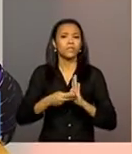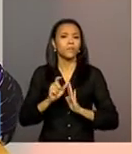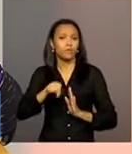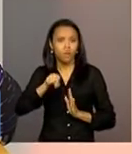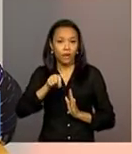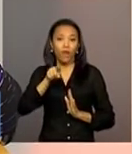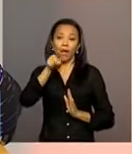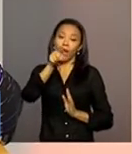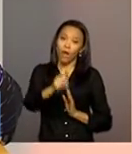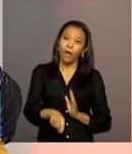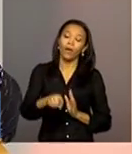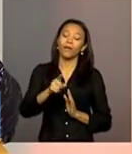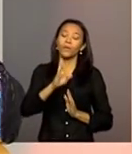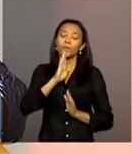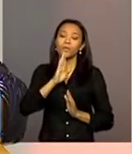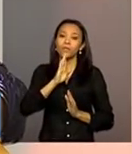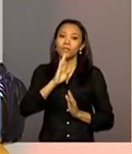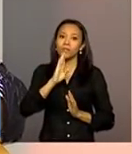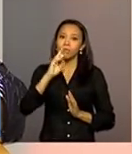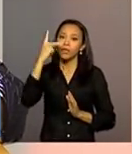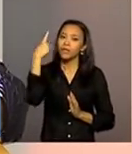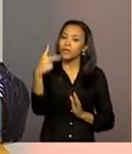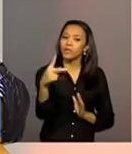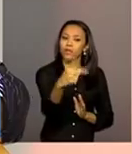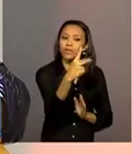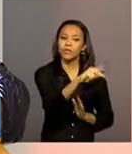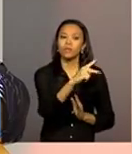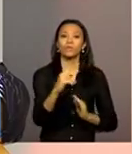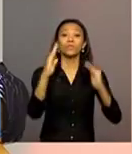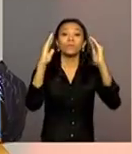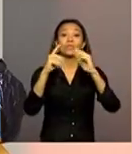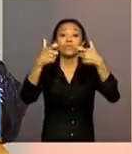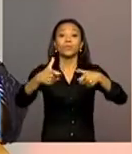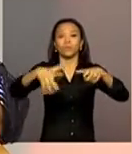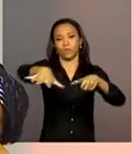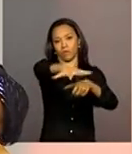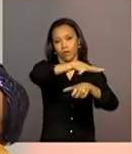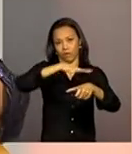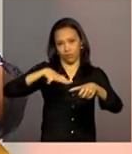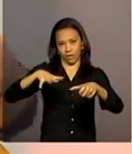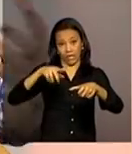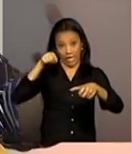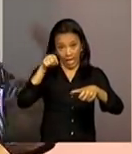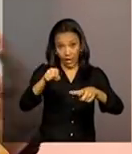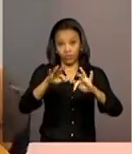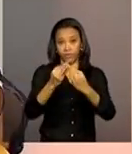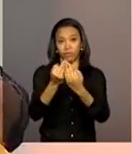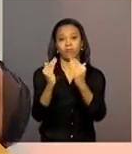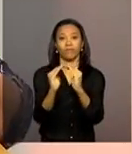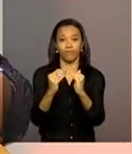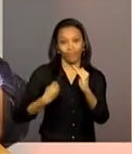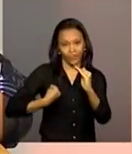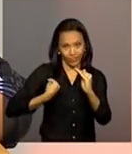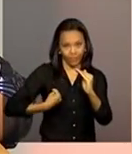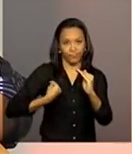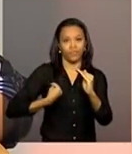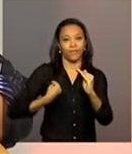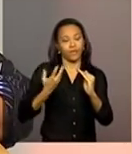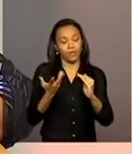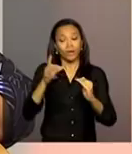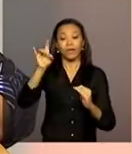reconhecimento profundo da dinâmica socioterritorial portanto cada território desse vai trazer